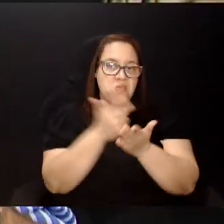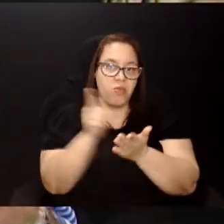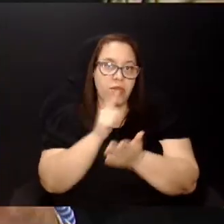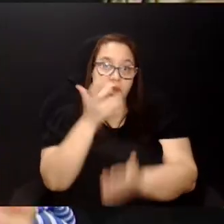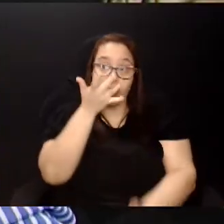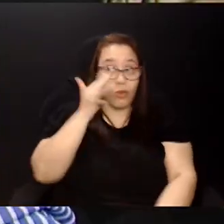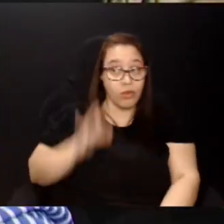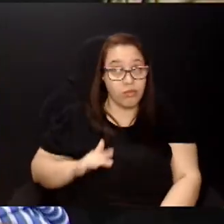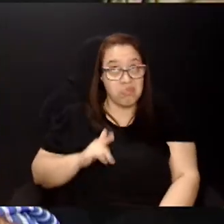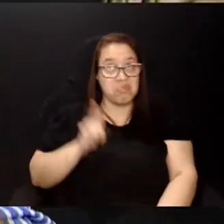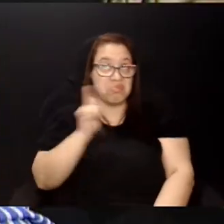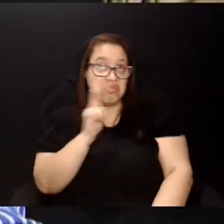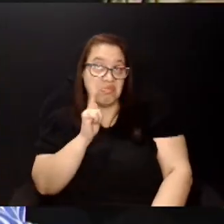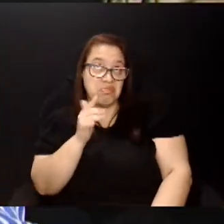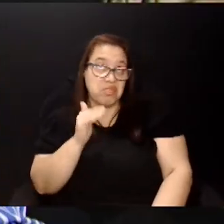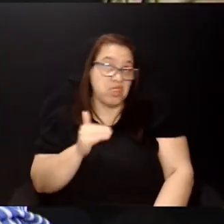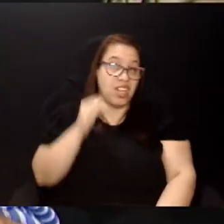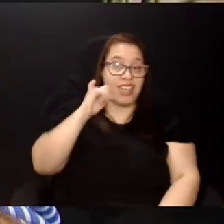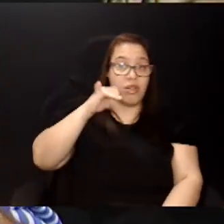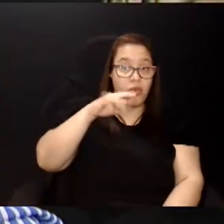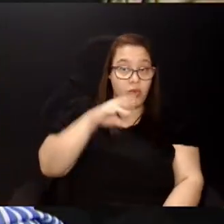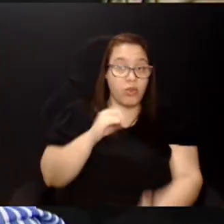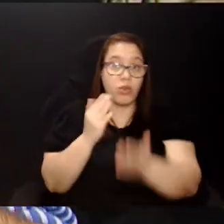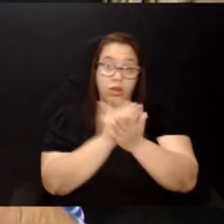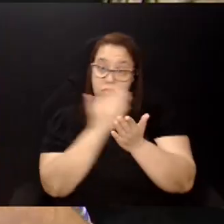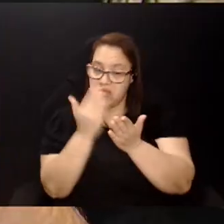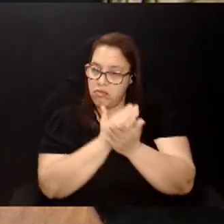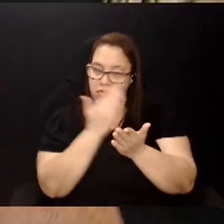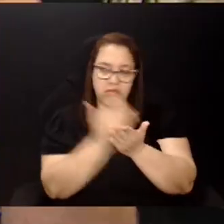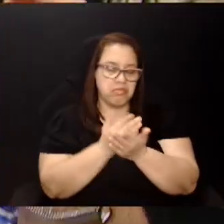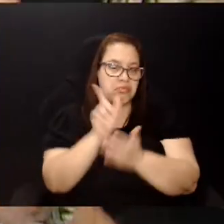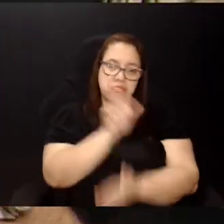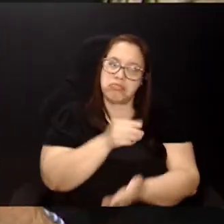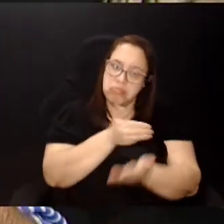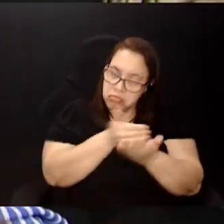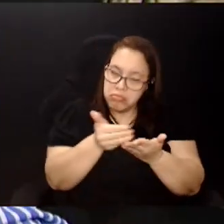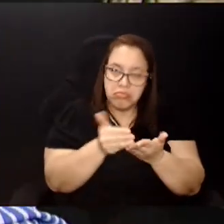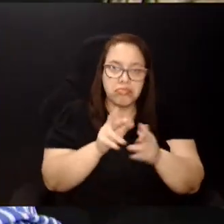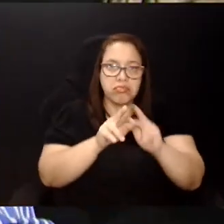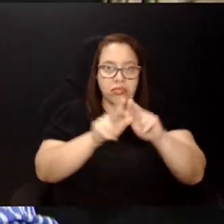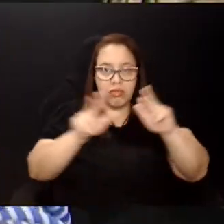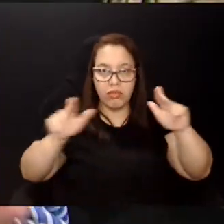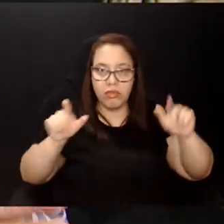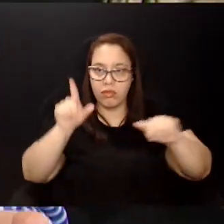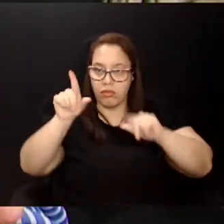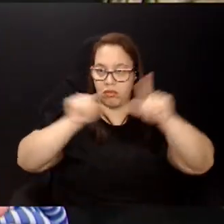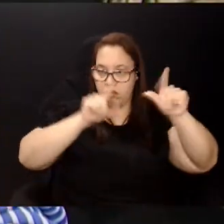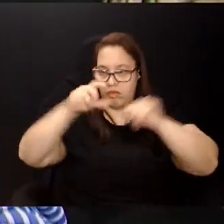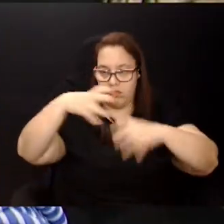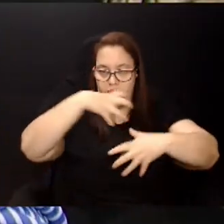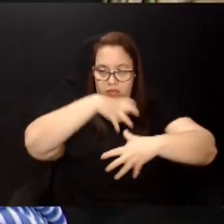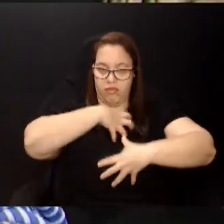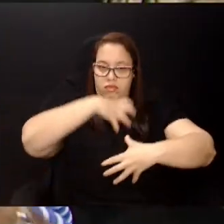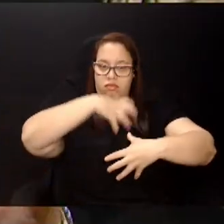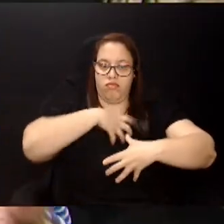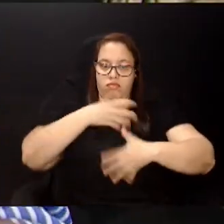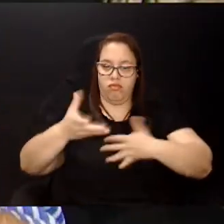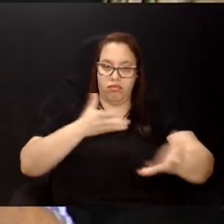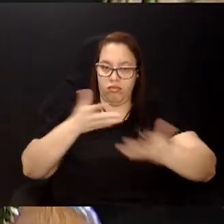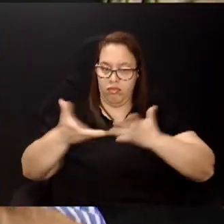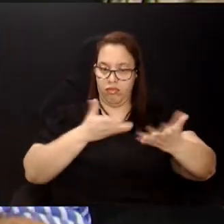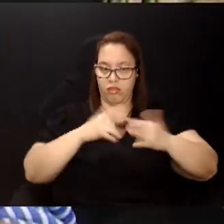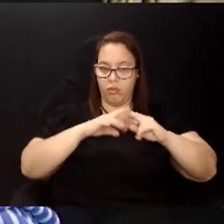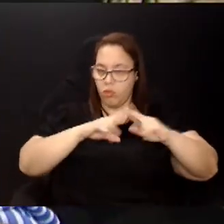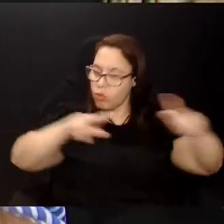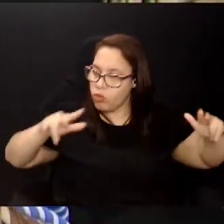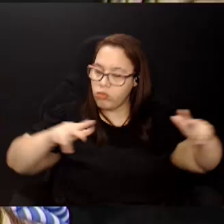literatura infanto-juvenil. Existe literatura e, a partir disso, diferentes camadas de sentido que podem ser acessadas por cada